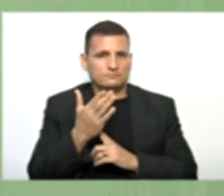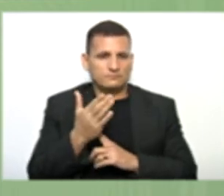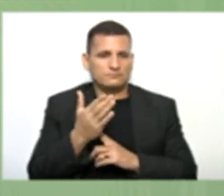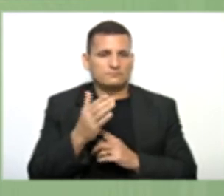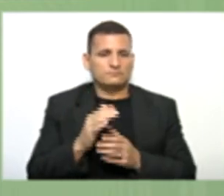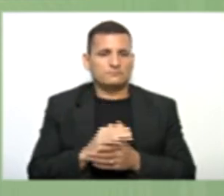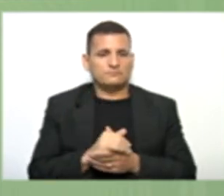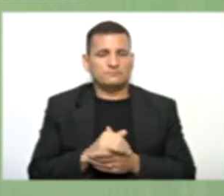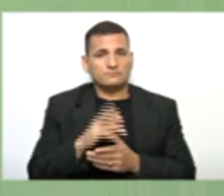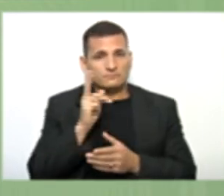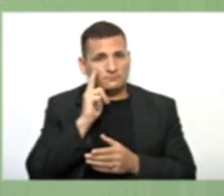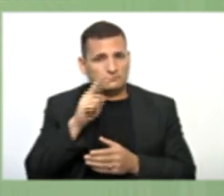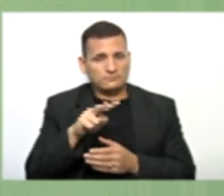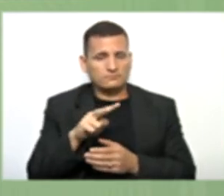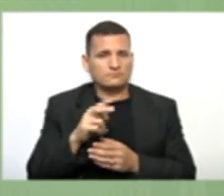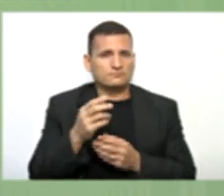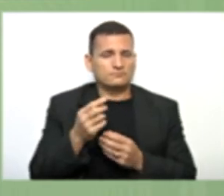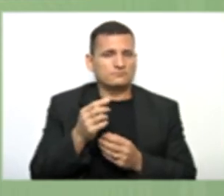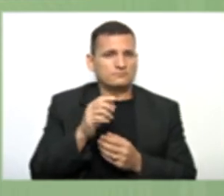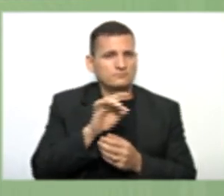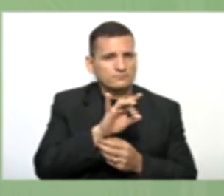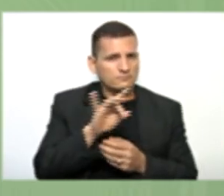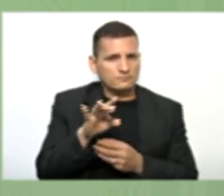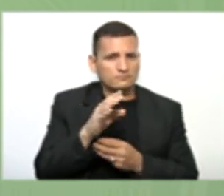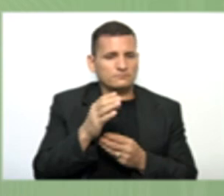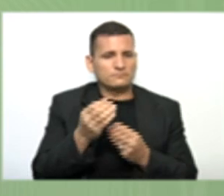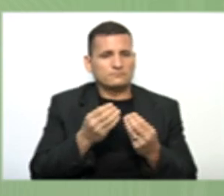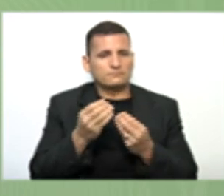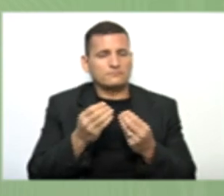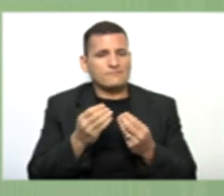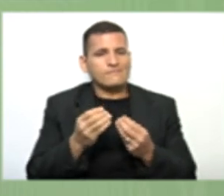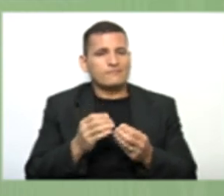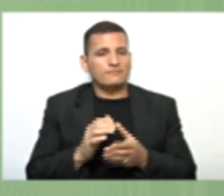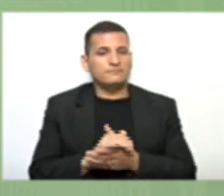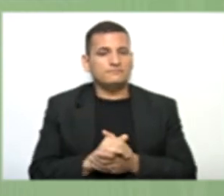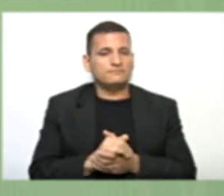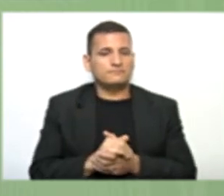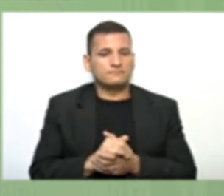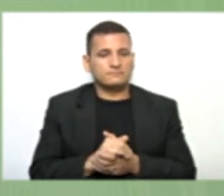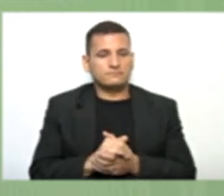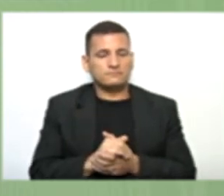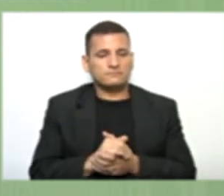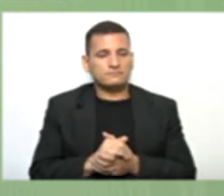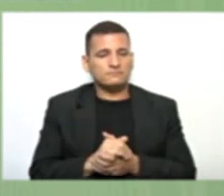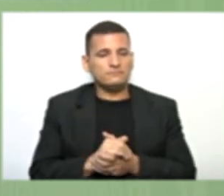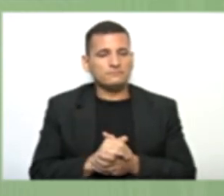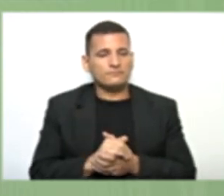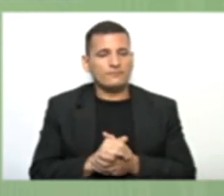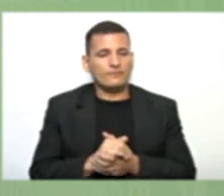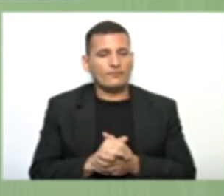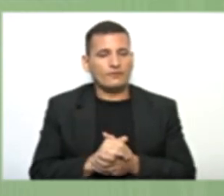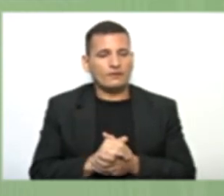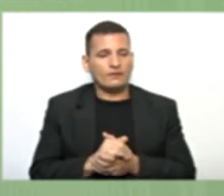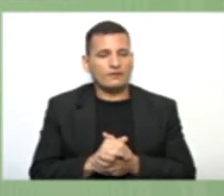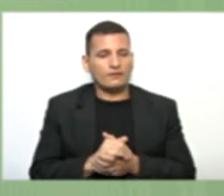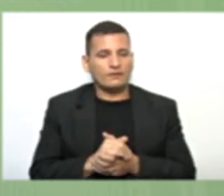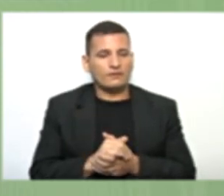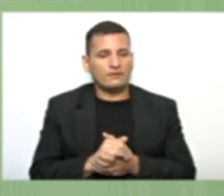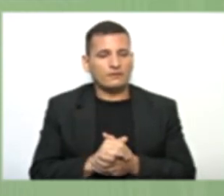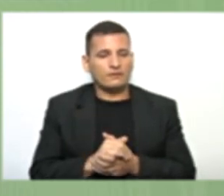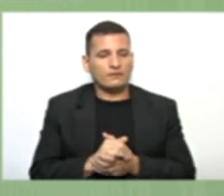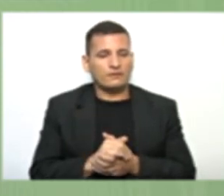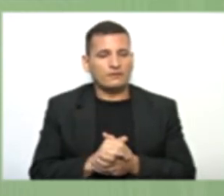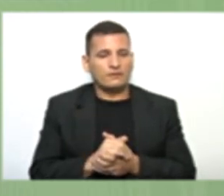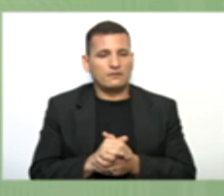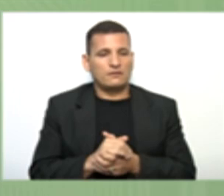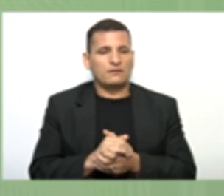print. Observe os valores para saber a posição de cada elemento no jogo. Eita. Jesus, calma aí, deixa eu pegar minha caneta aqui.